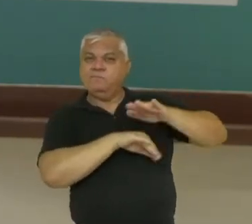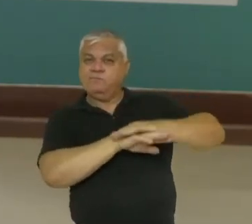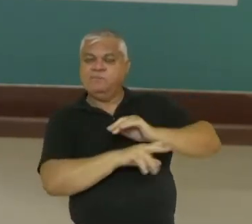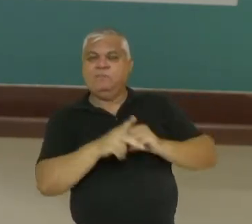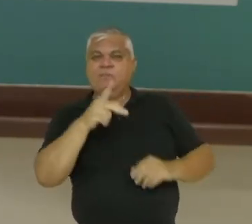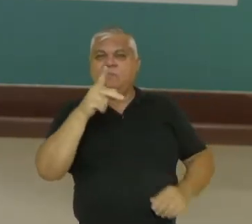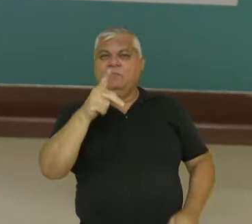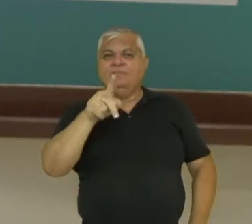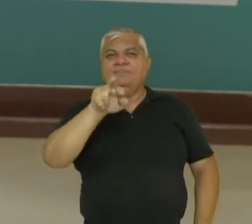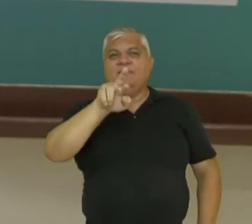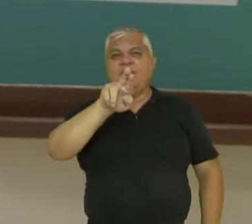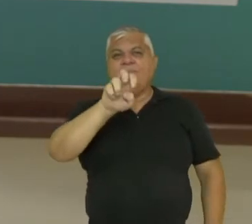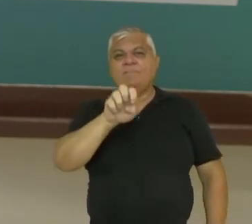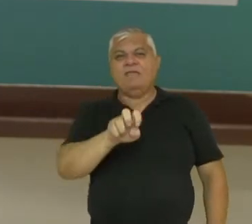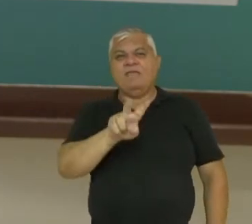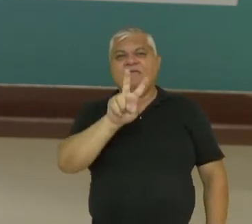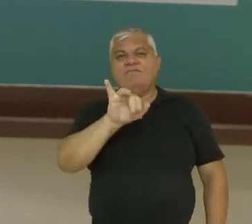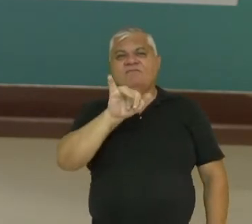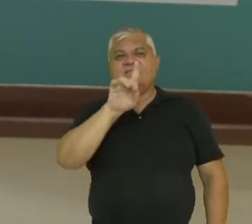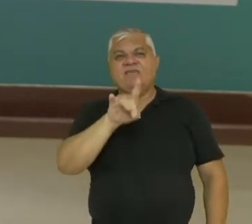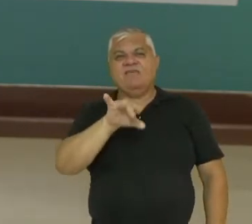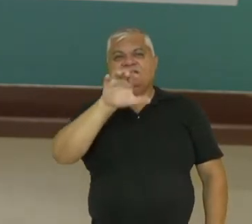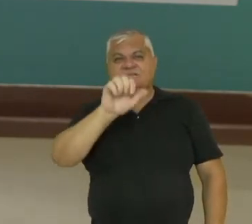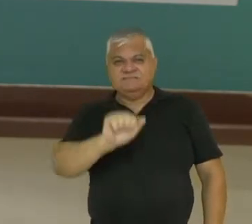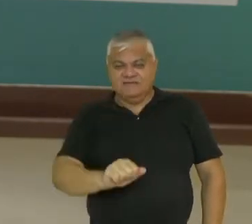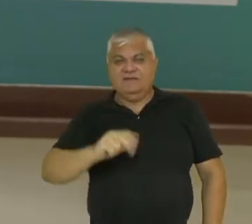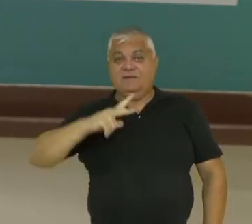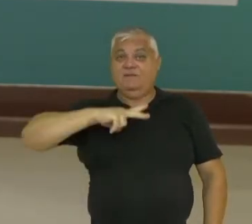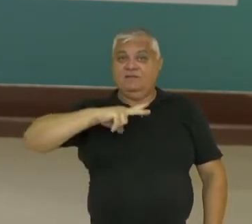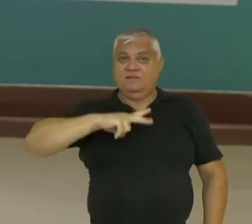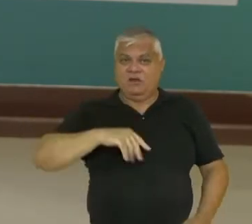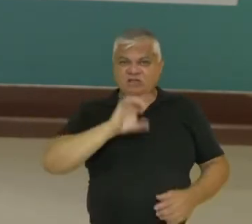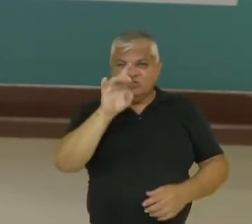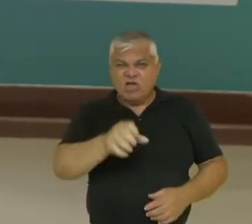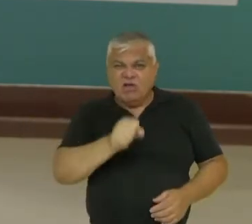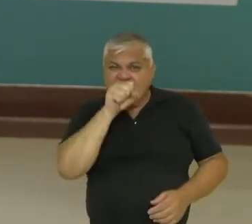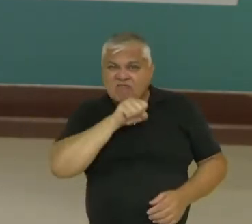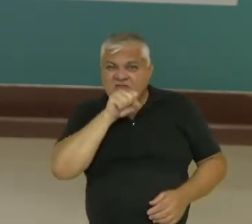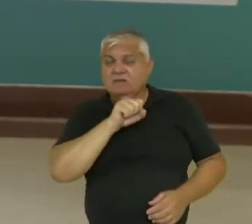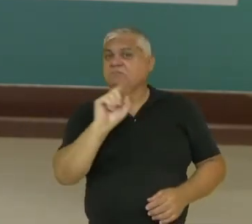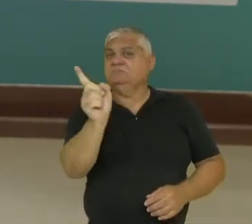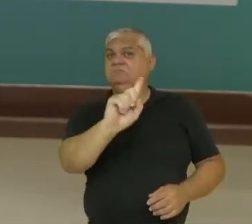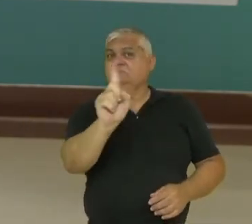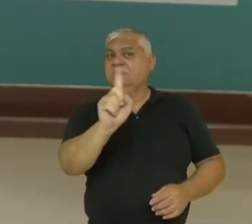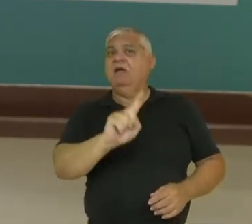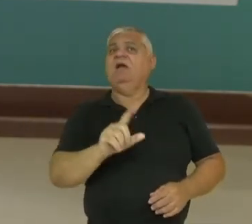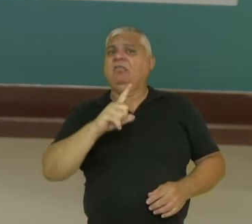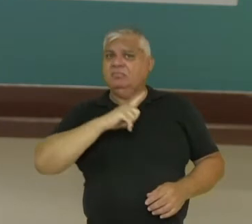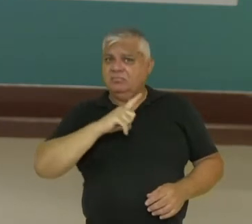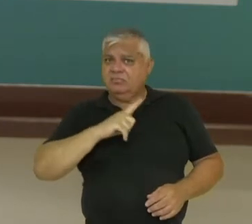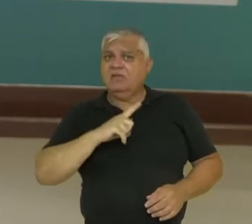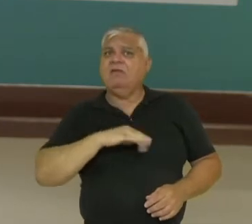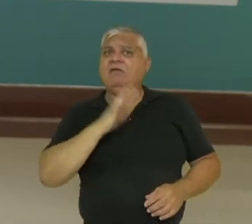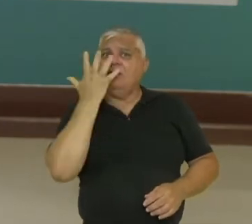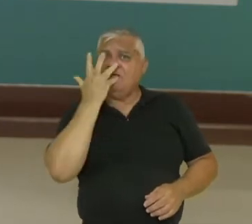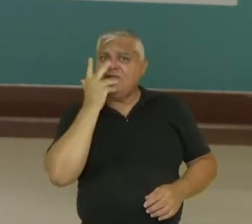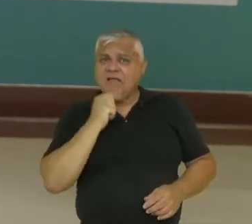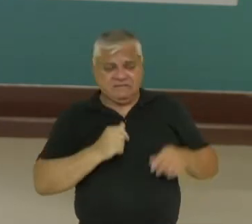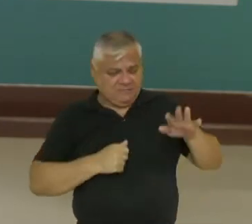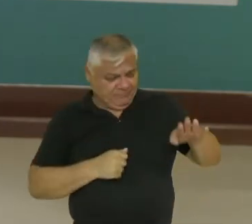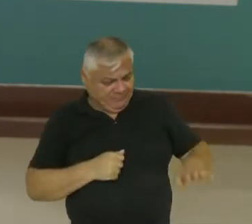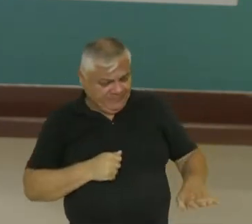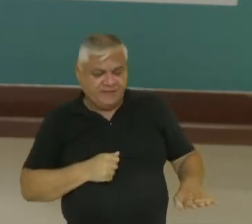previdência privada não é somente para velhice. Tem muita gente que começa uma previdência privada, por exemplo, quando o filho é